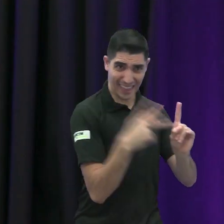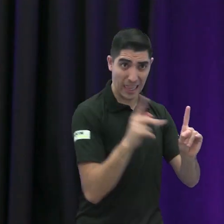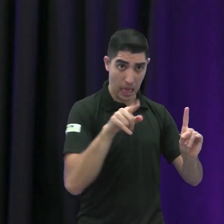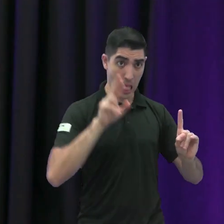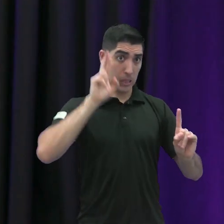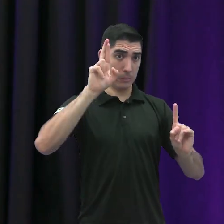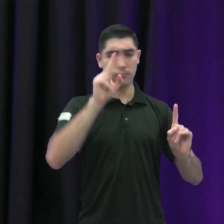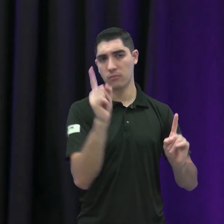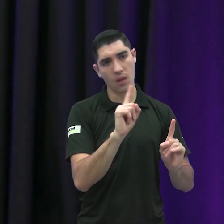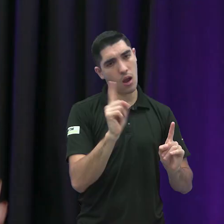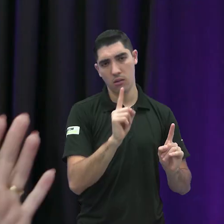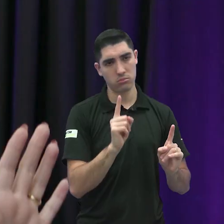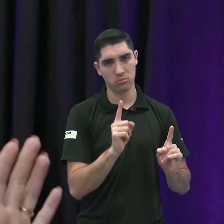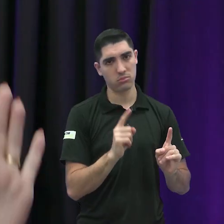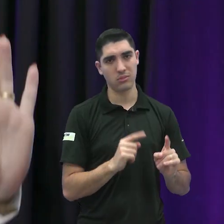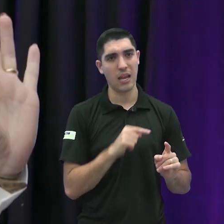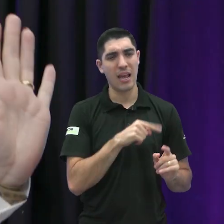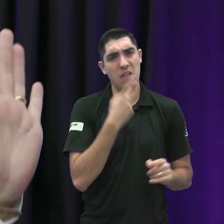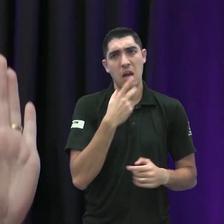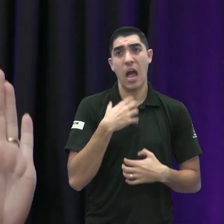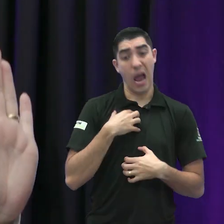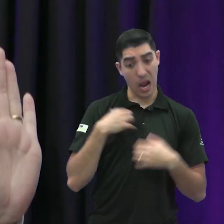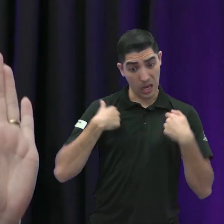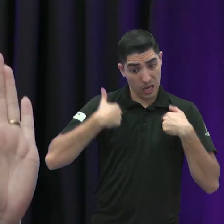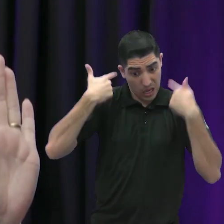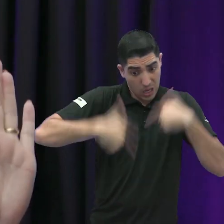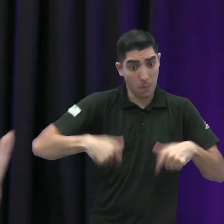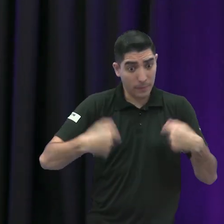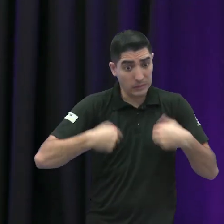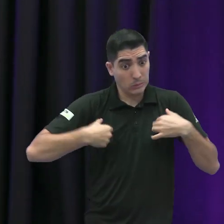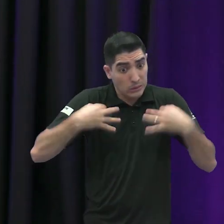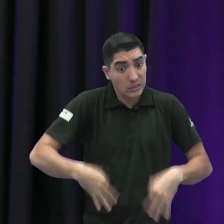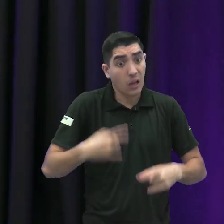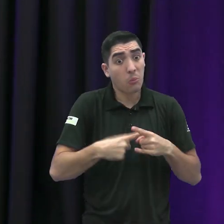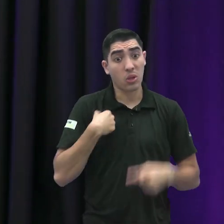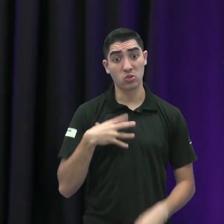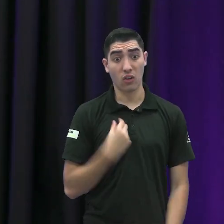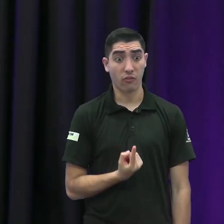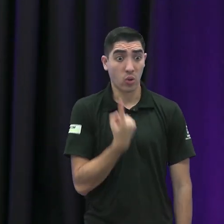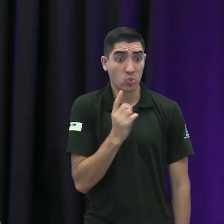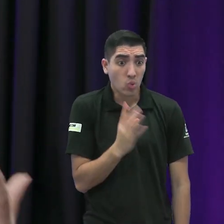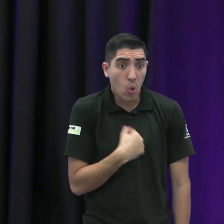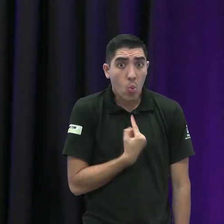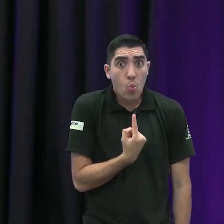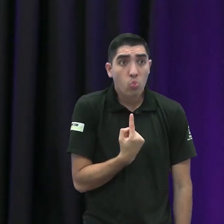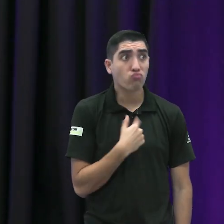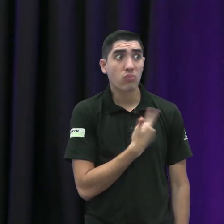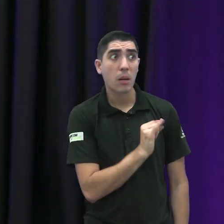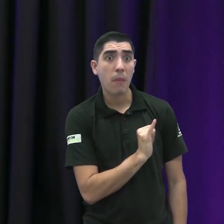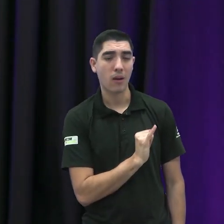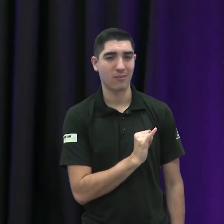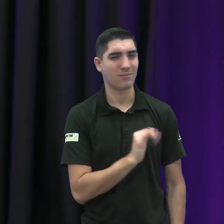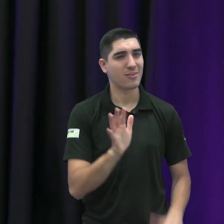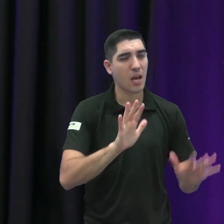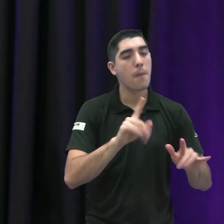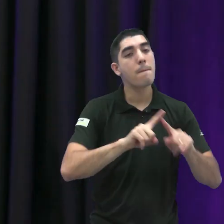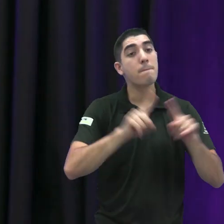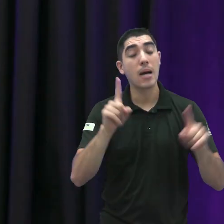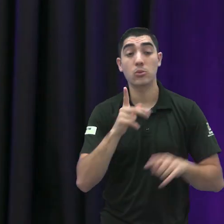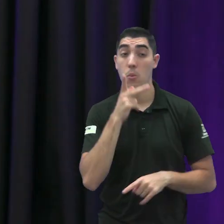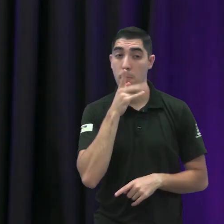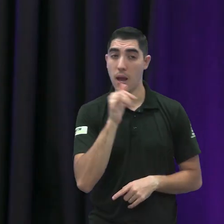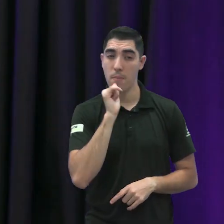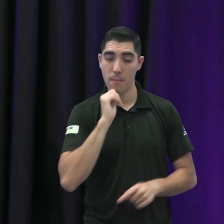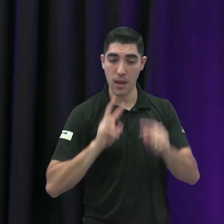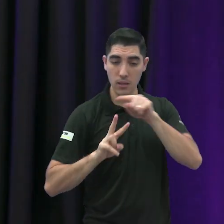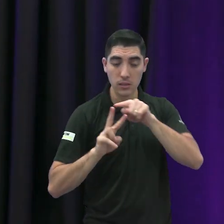ser dele, né, de que assim, eu preciso dar certo, meu pai e minha mãe só tem eu. Então, às vezes não é consciente, mas o pai e a mãe